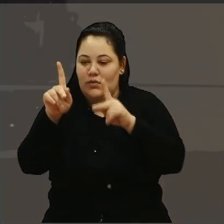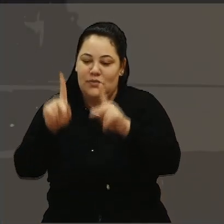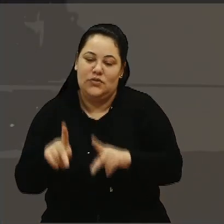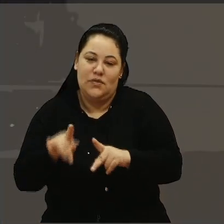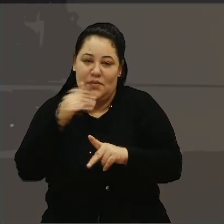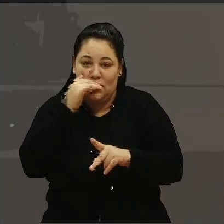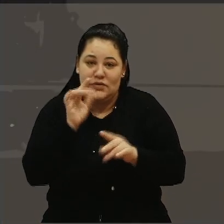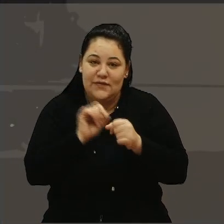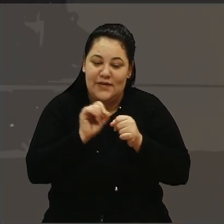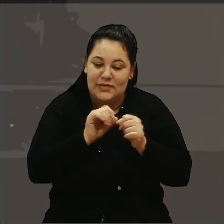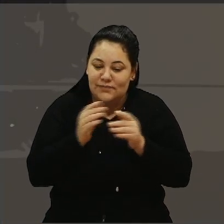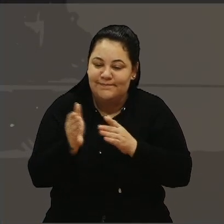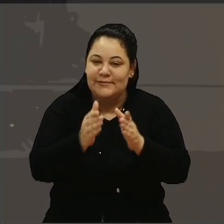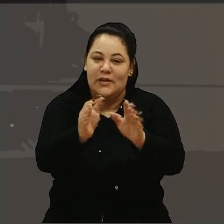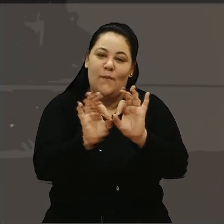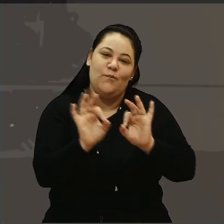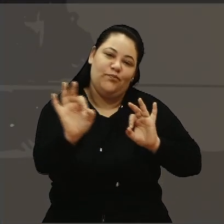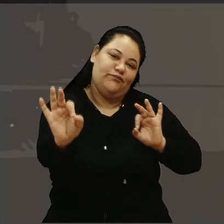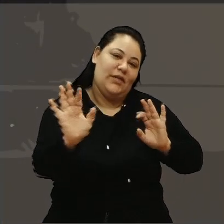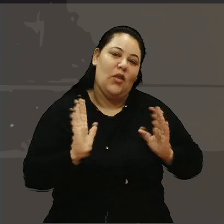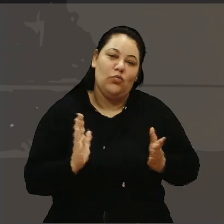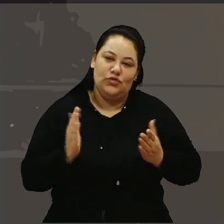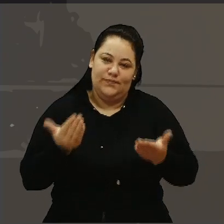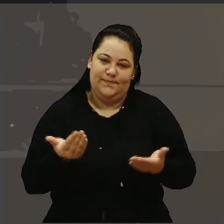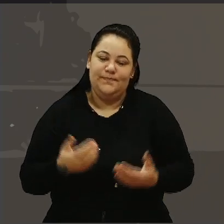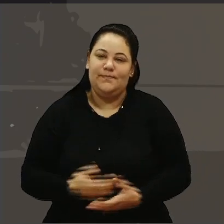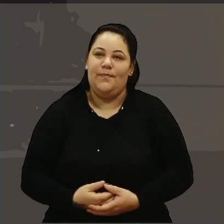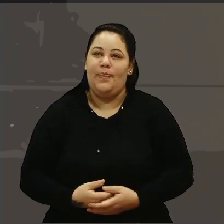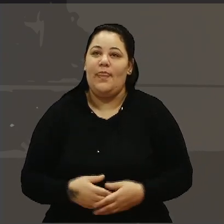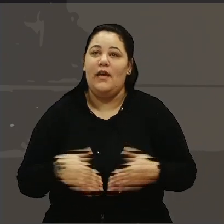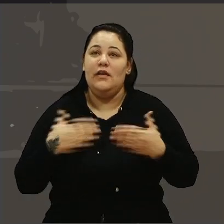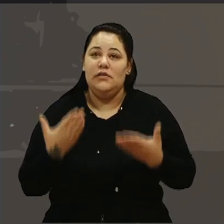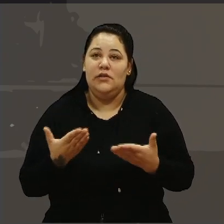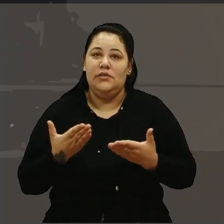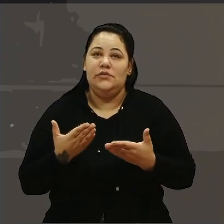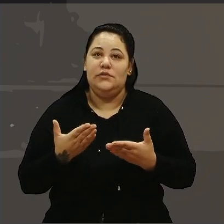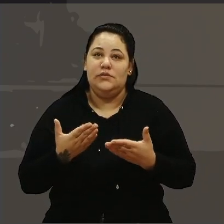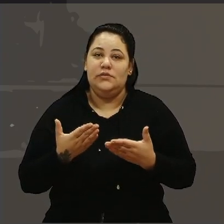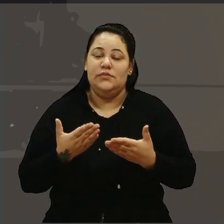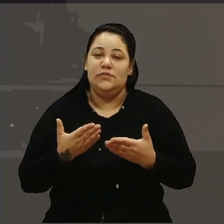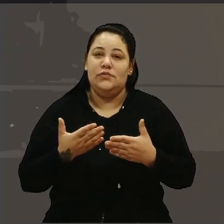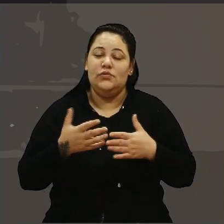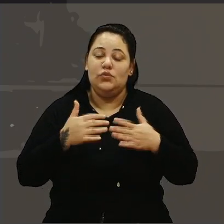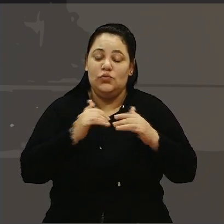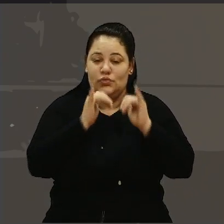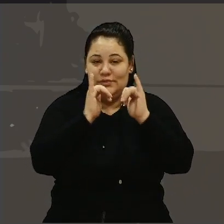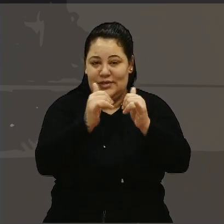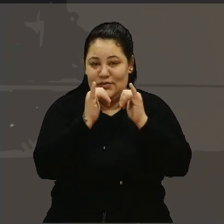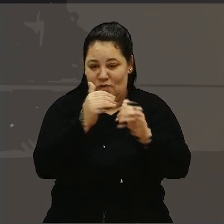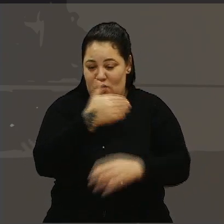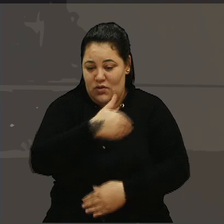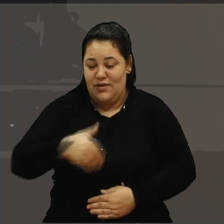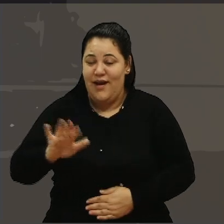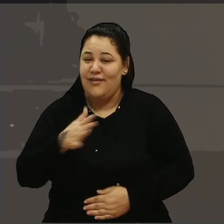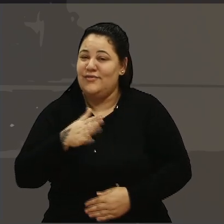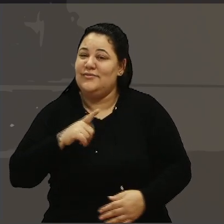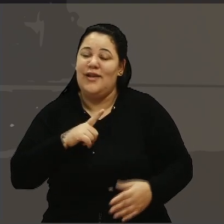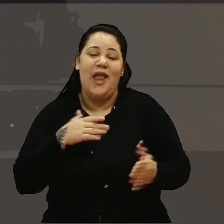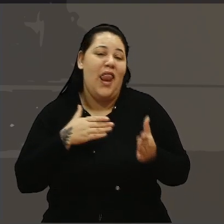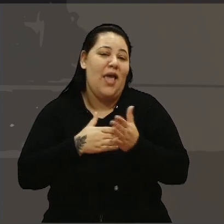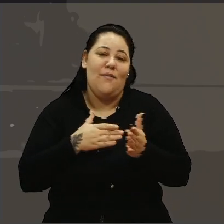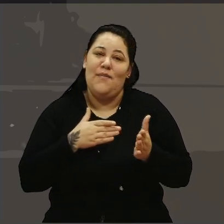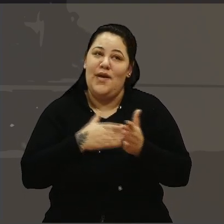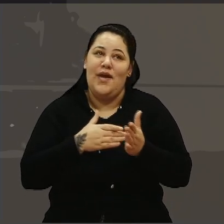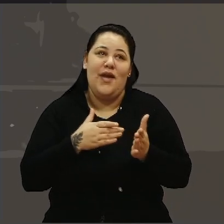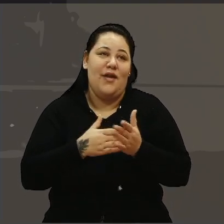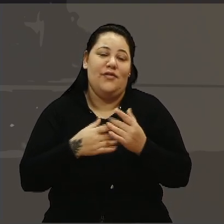esse deslocamento. Então, o transporte público também muitas vezes é limitado, seja no alcance